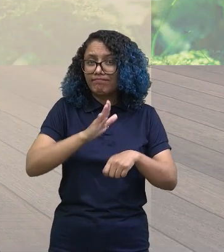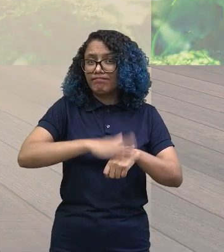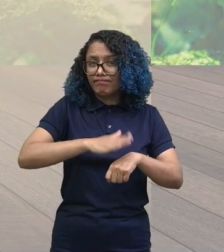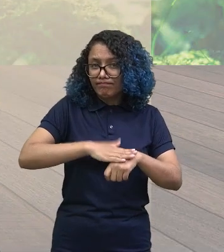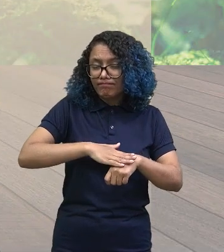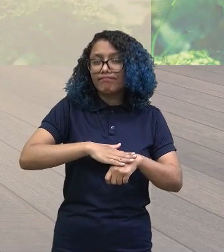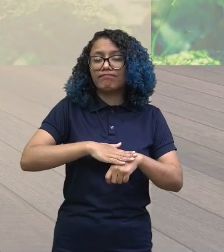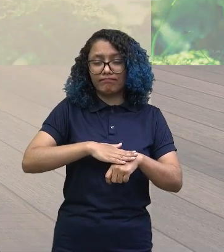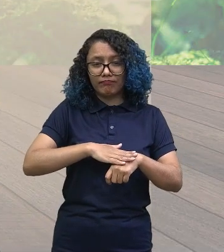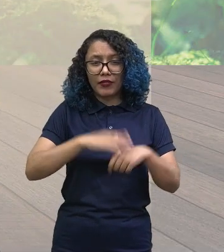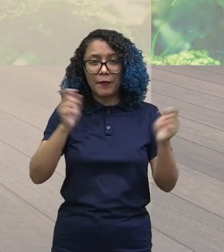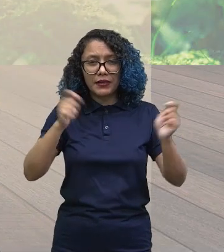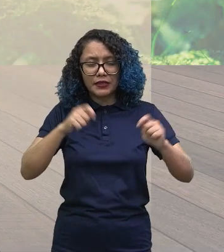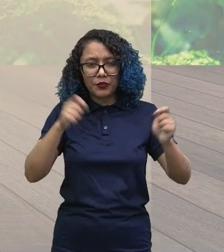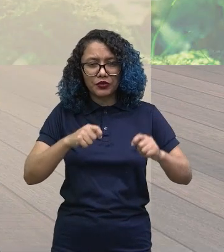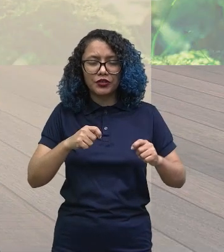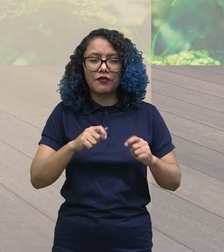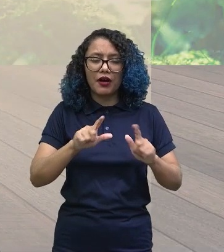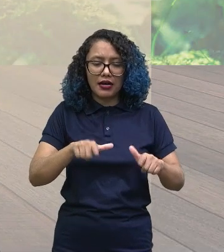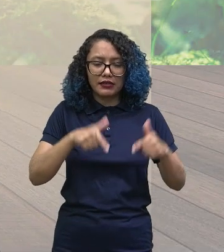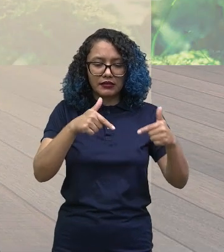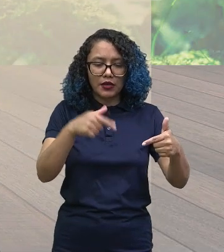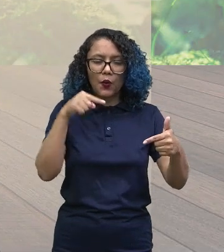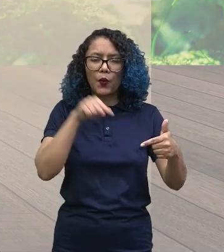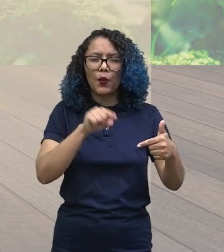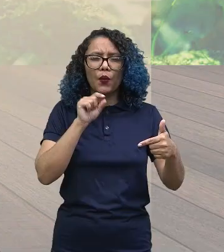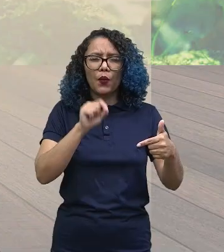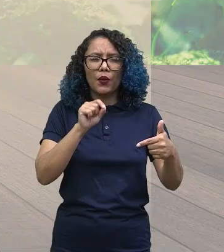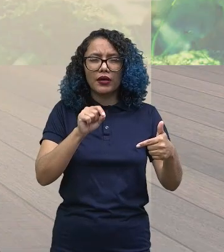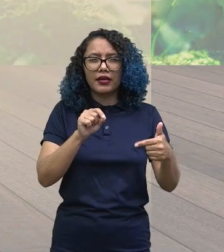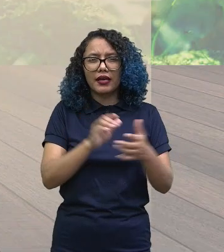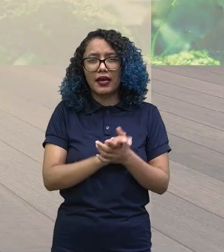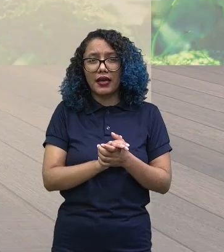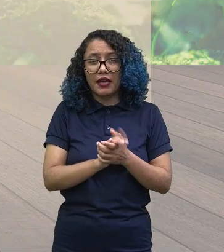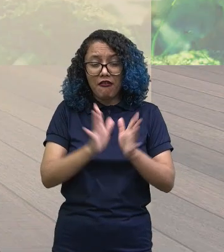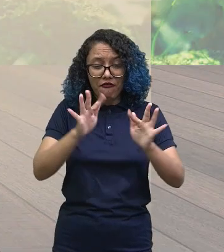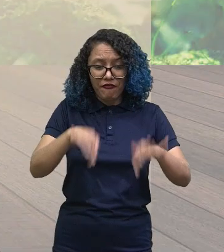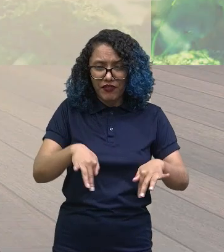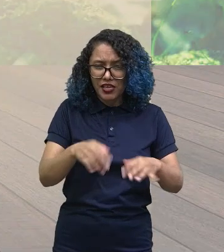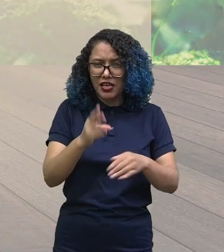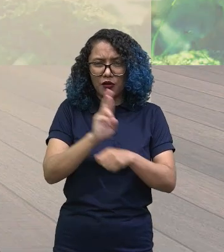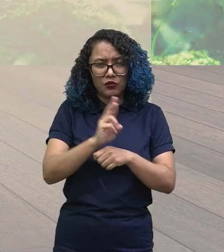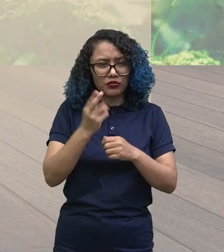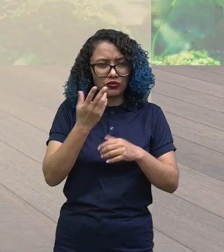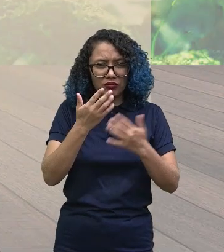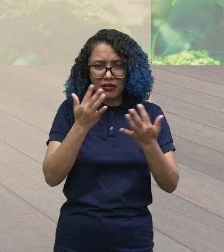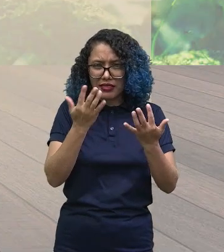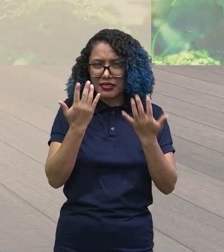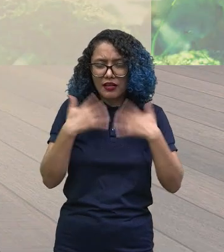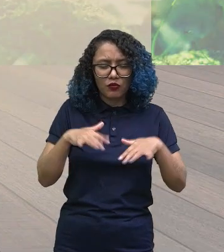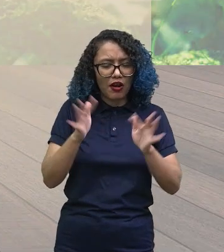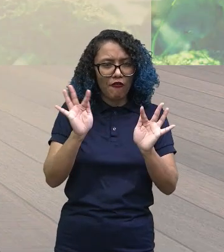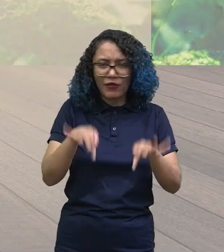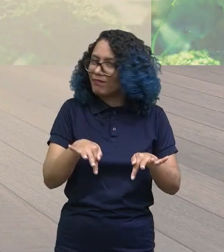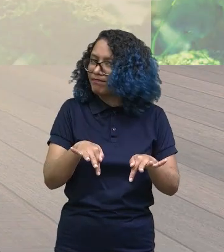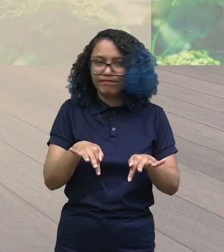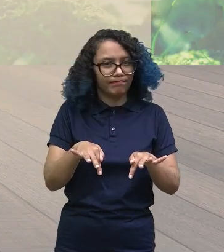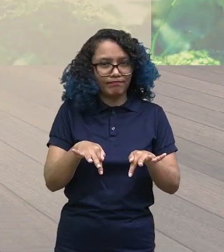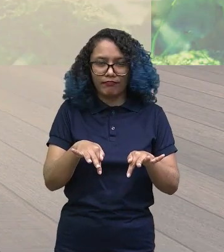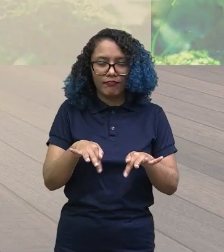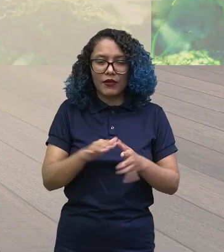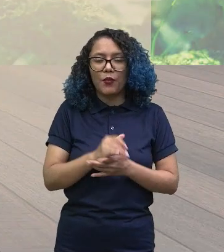realizando e para que todas essas atividades não esgotem os recursos naturais, sejam eles, né?